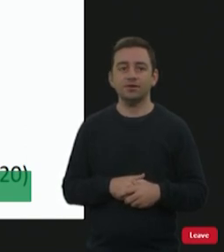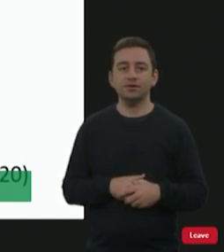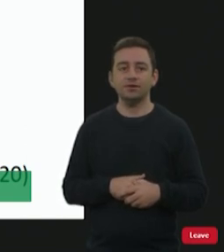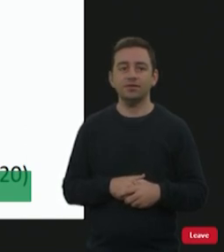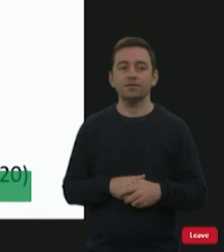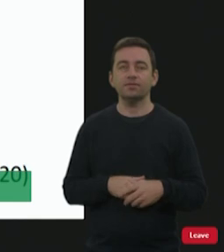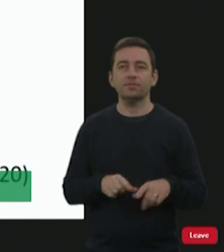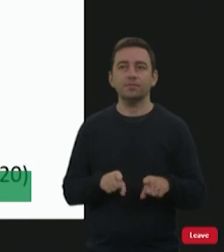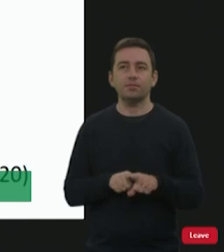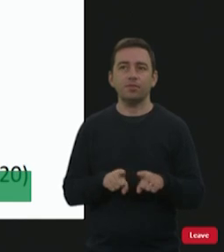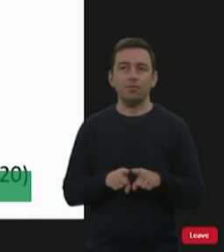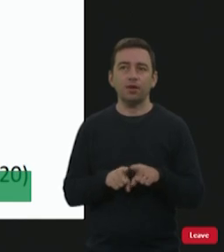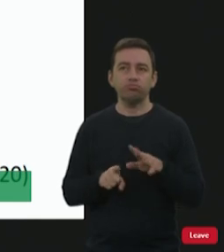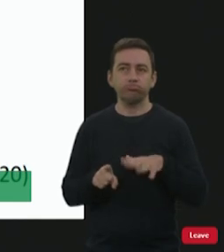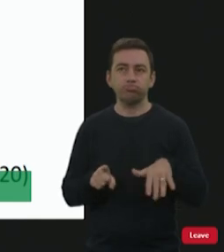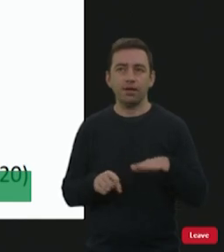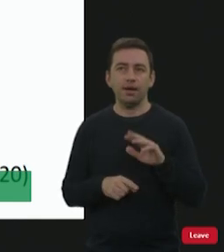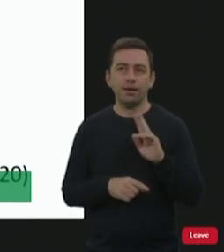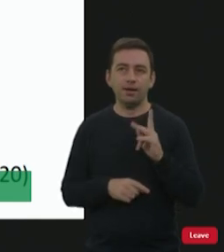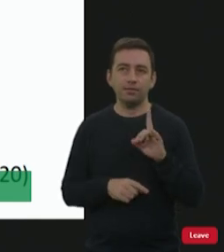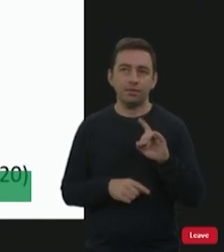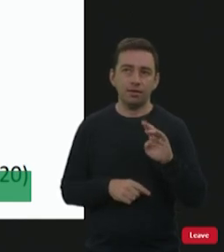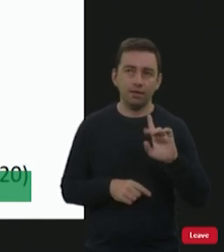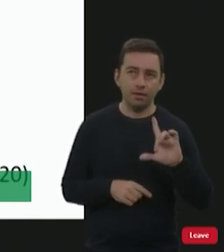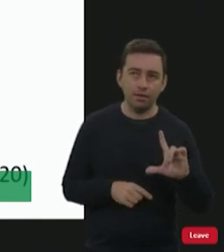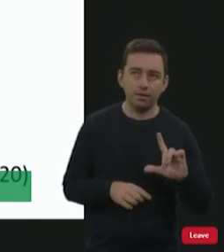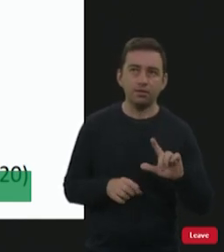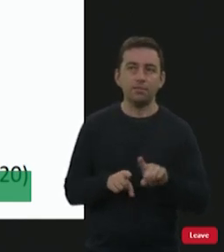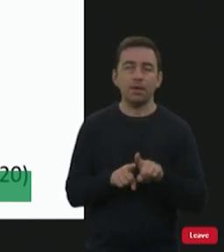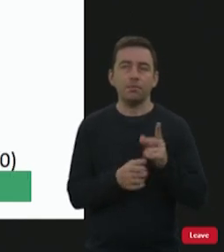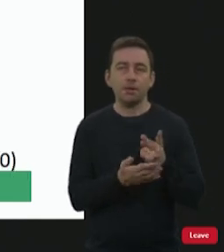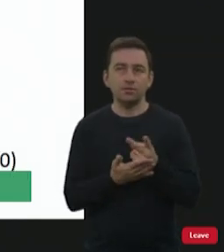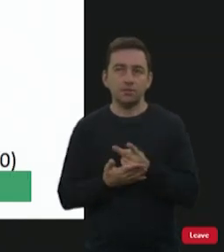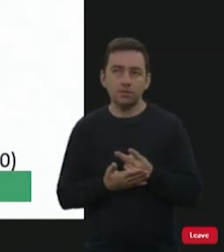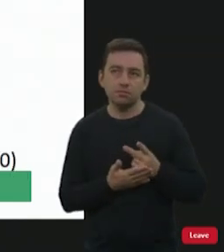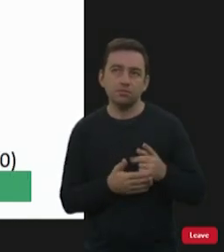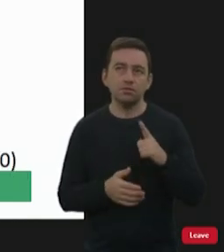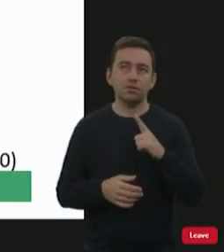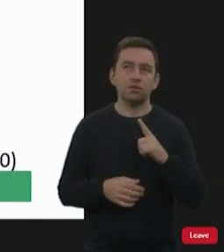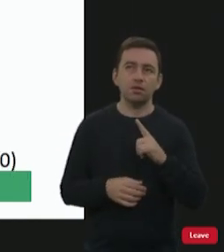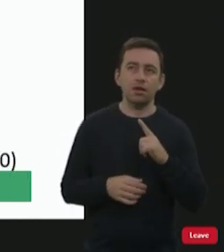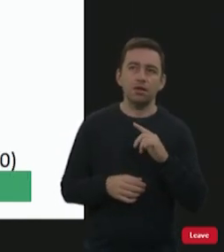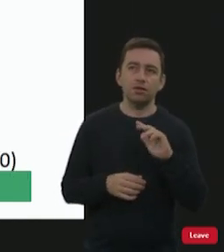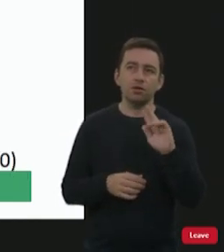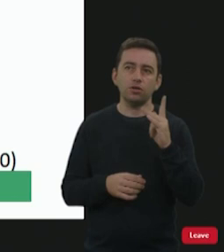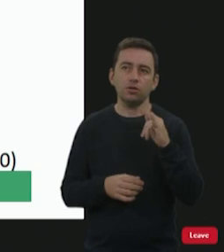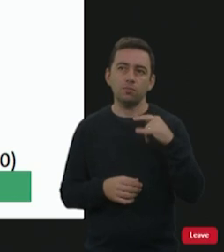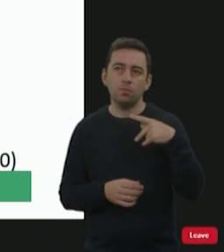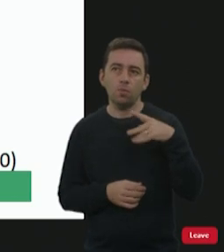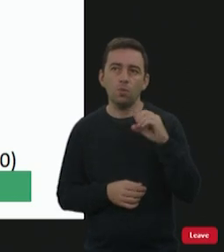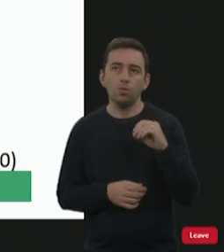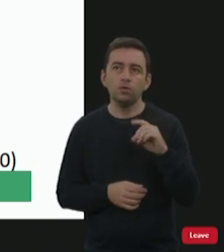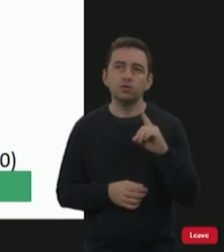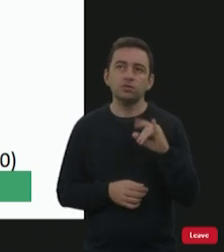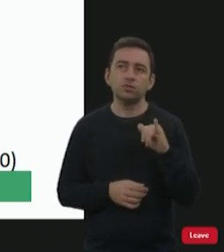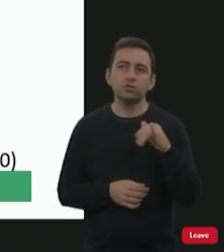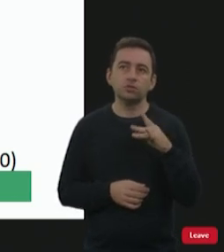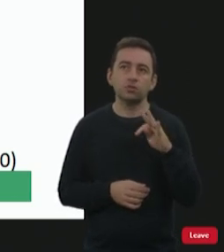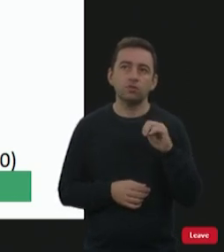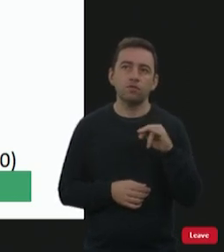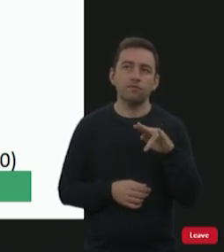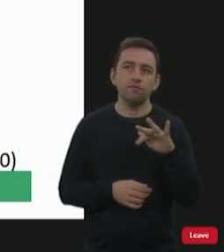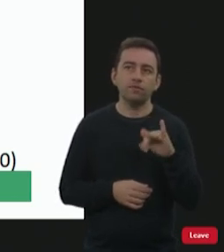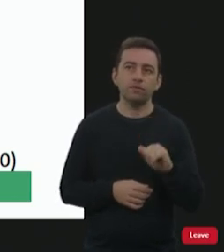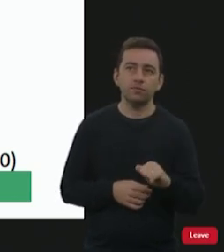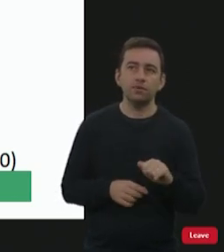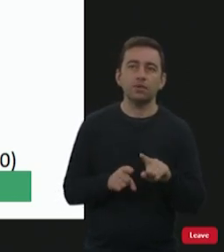O triglicerídeo, HDL, nos pacientes com. A lipodistrofia, é importante a importância da